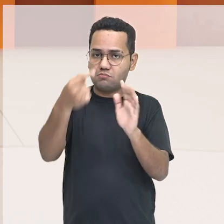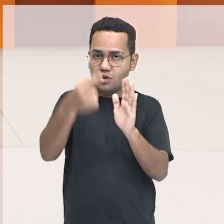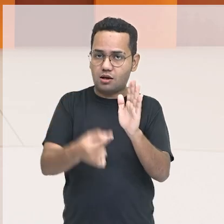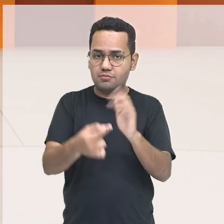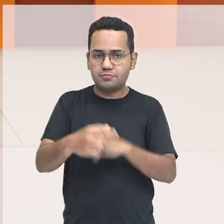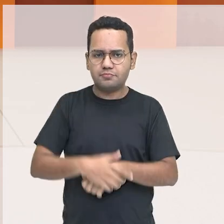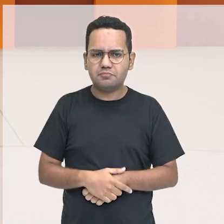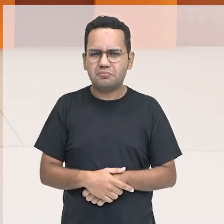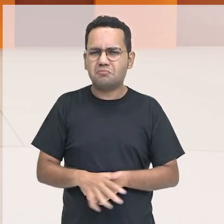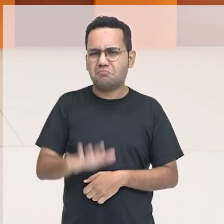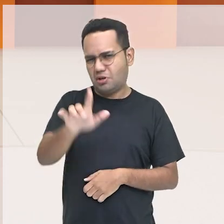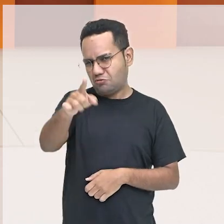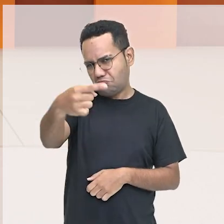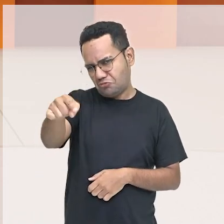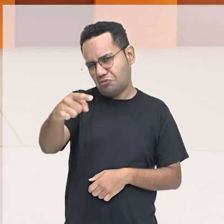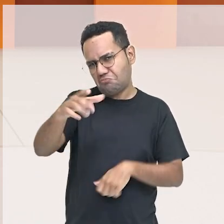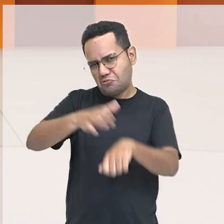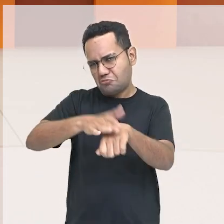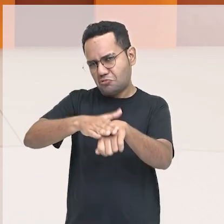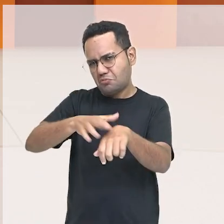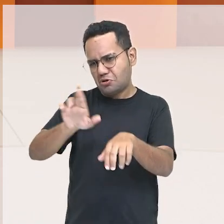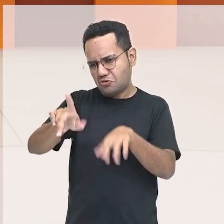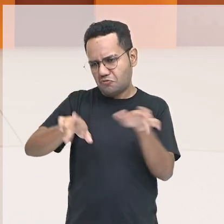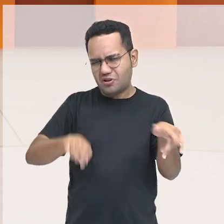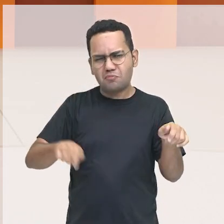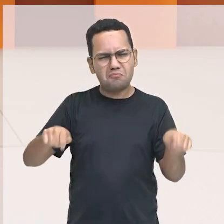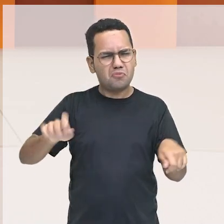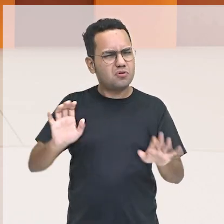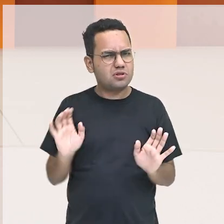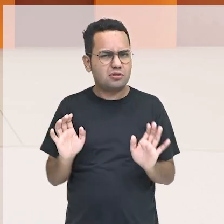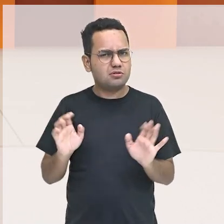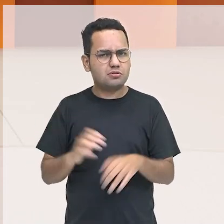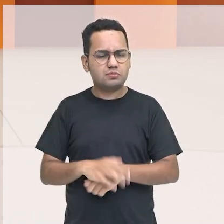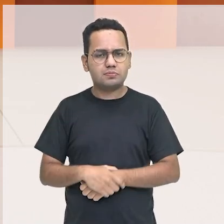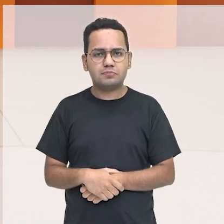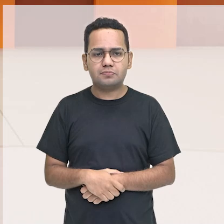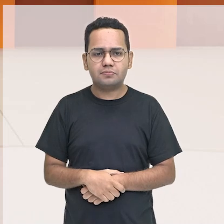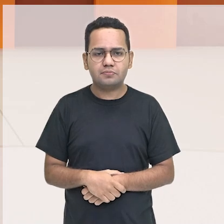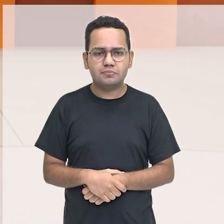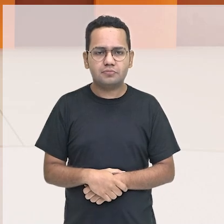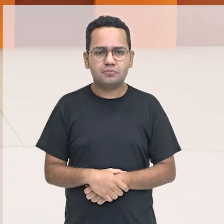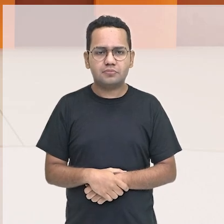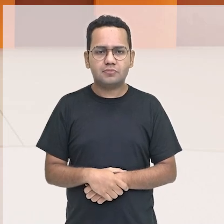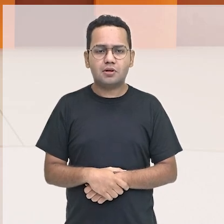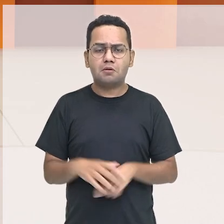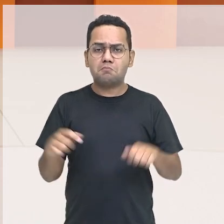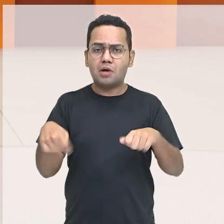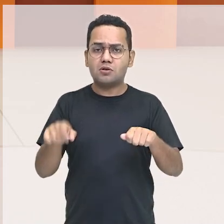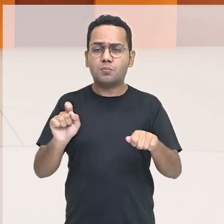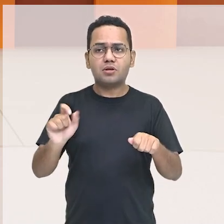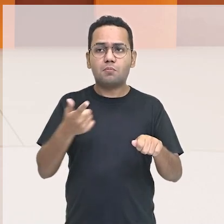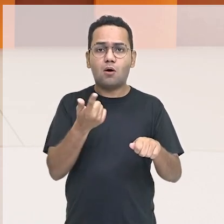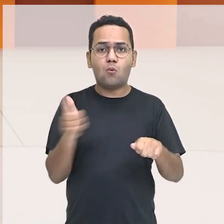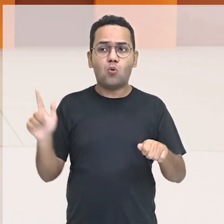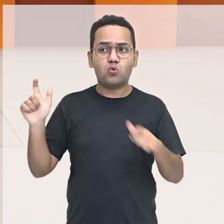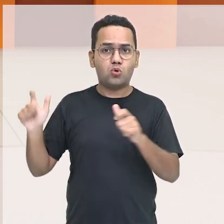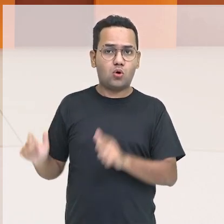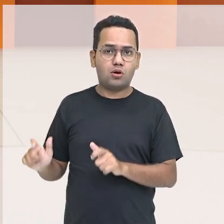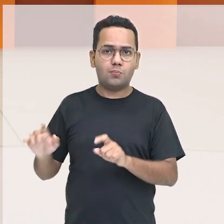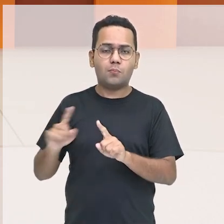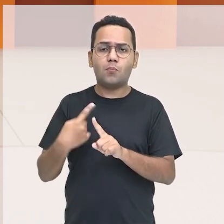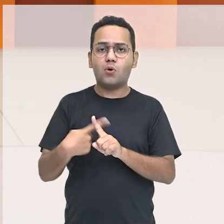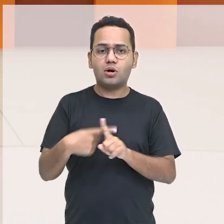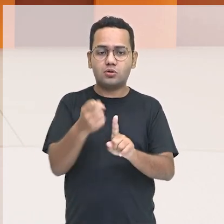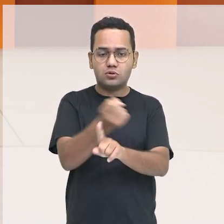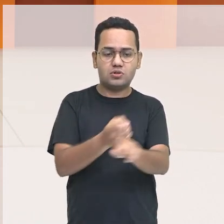forma diferente, mas aí você vai ter que sair, né, daquele ambiente ali, porque naquele ambiente, naquela